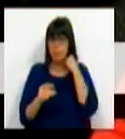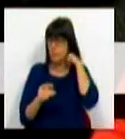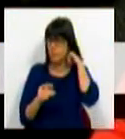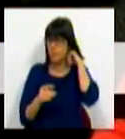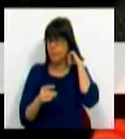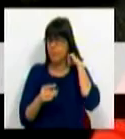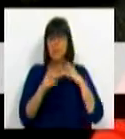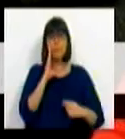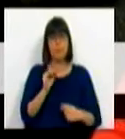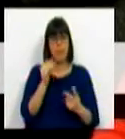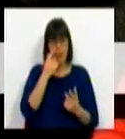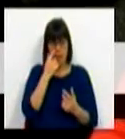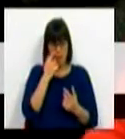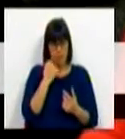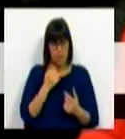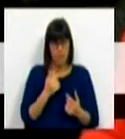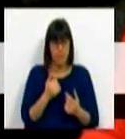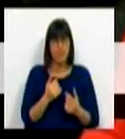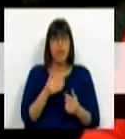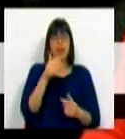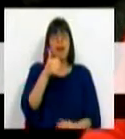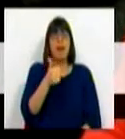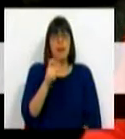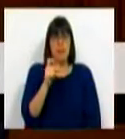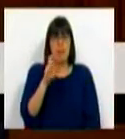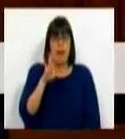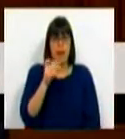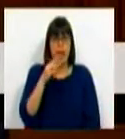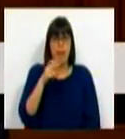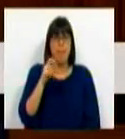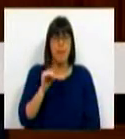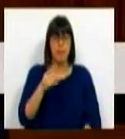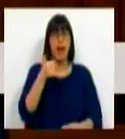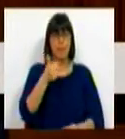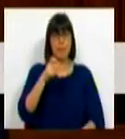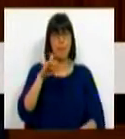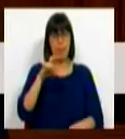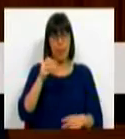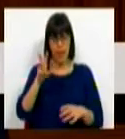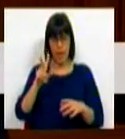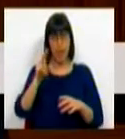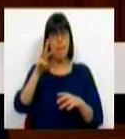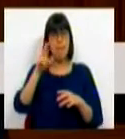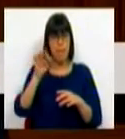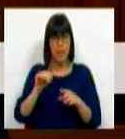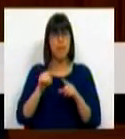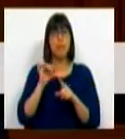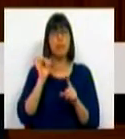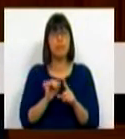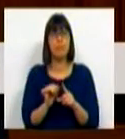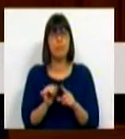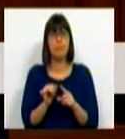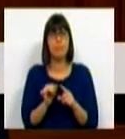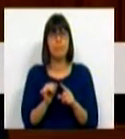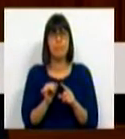mas... Bahamas. Só de bancárias. Bahamas. Sim, Bahamas. Bahamas era, no fundo,